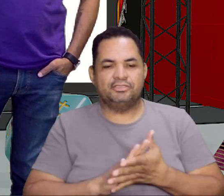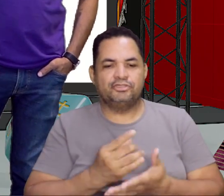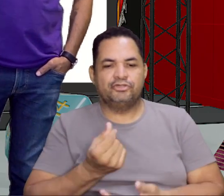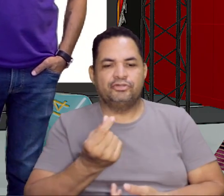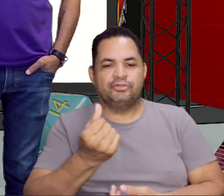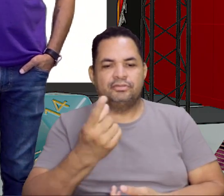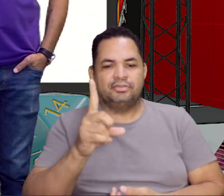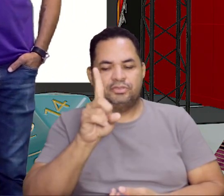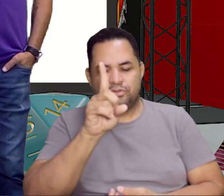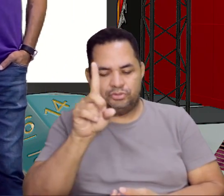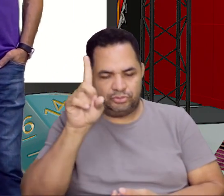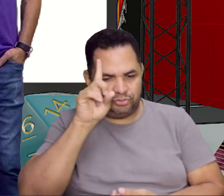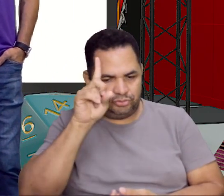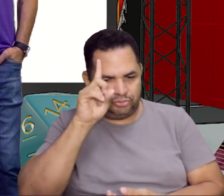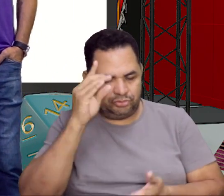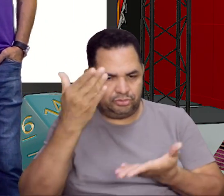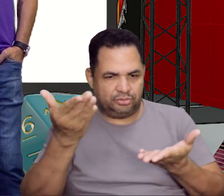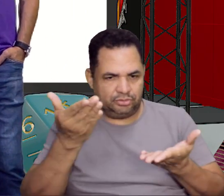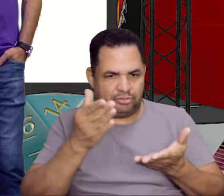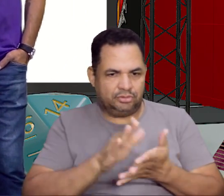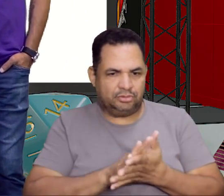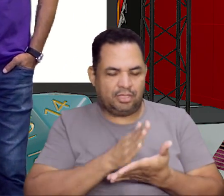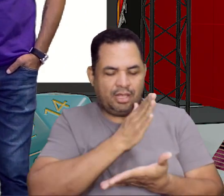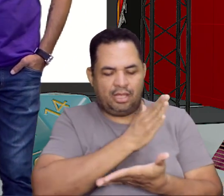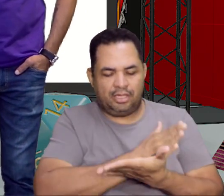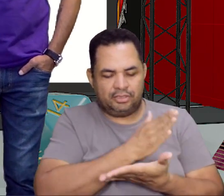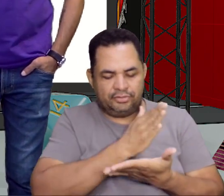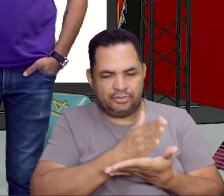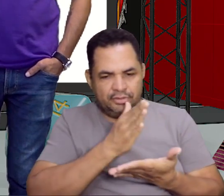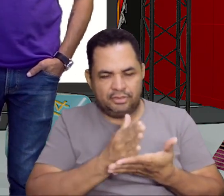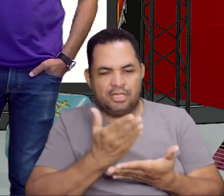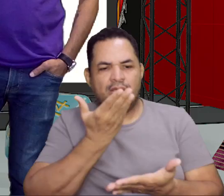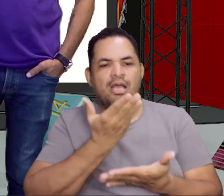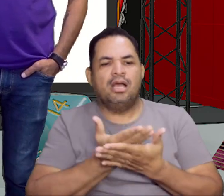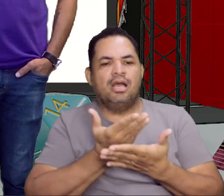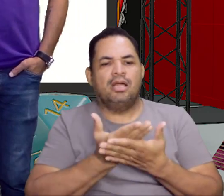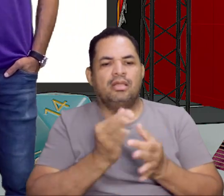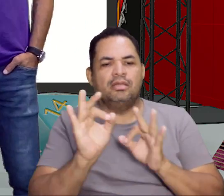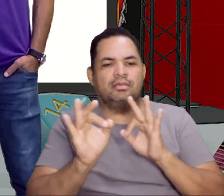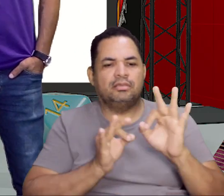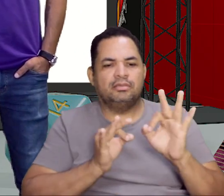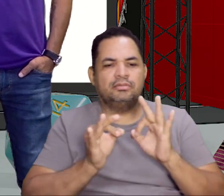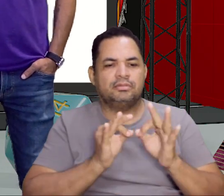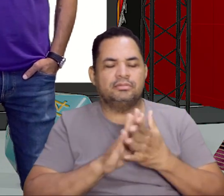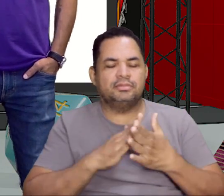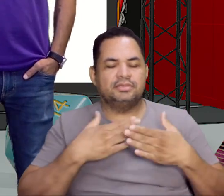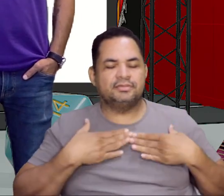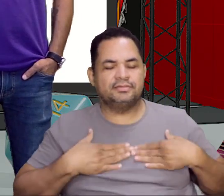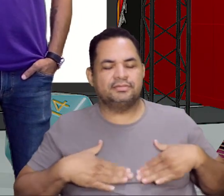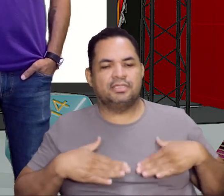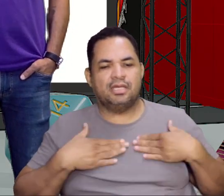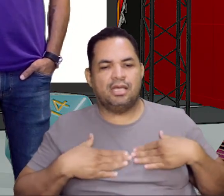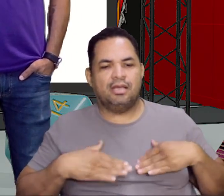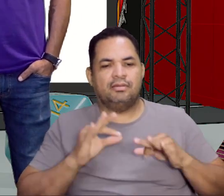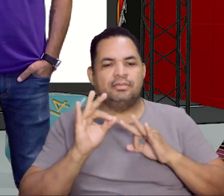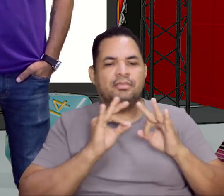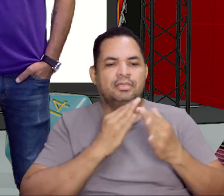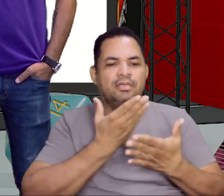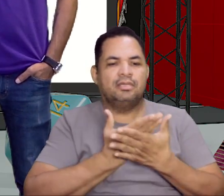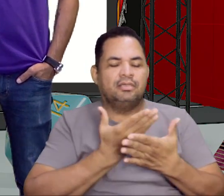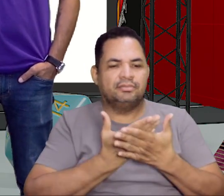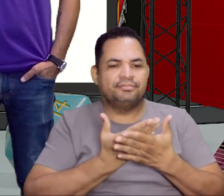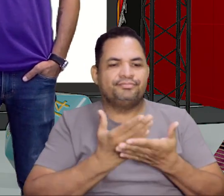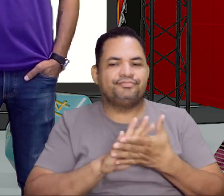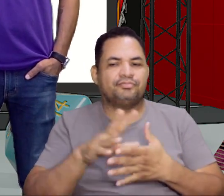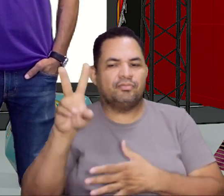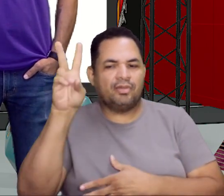claro que né gradativo a gente procurou dividir as aulas aí para ficar de uma maneira mais suave na aula de hoje que a gente